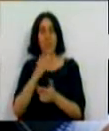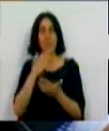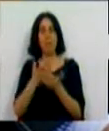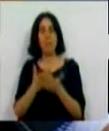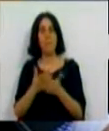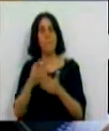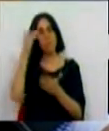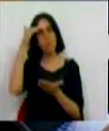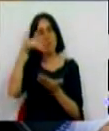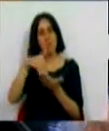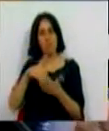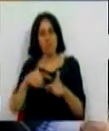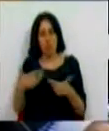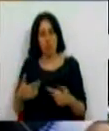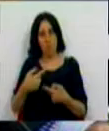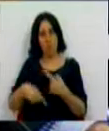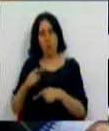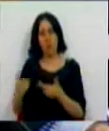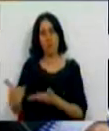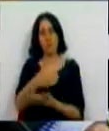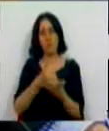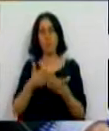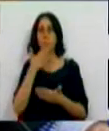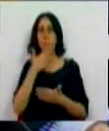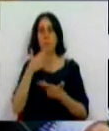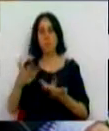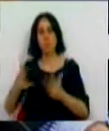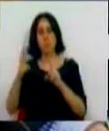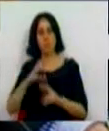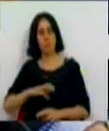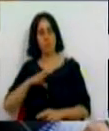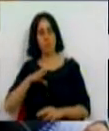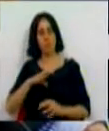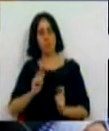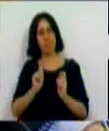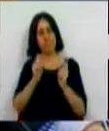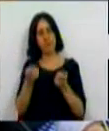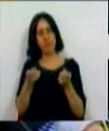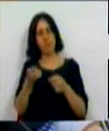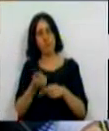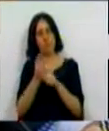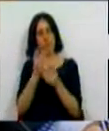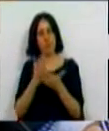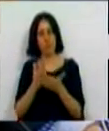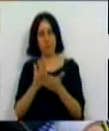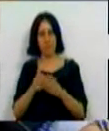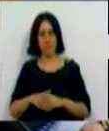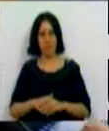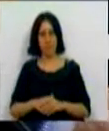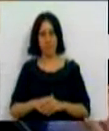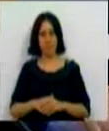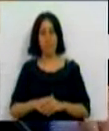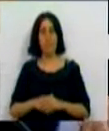resultados, disponibilizam-se agora os recursos necessários e confia-se a sua gestão às escolas. O modelo